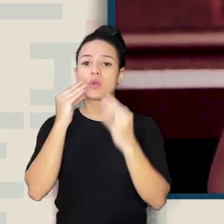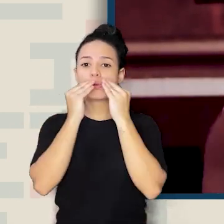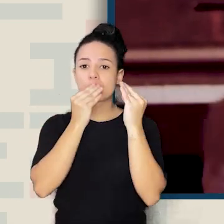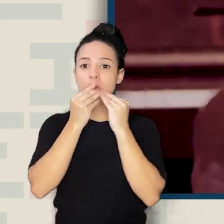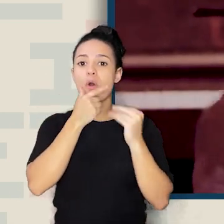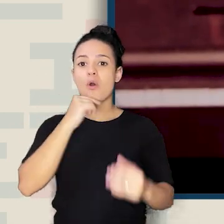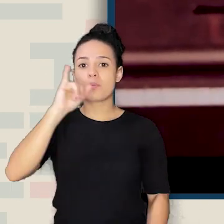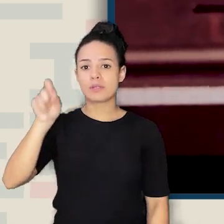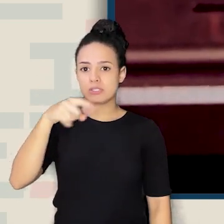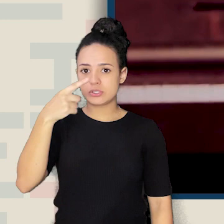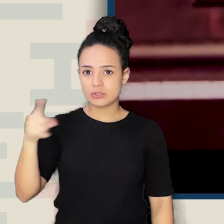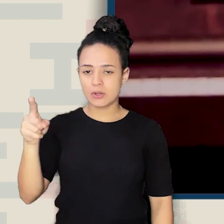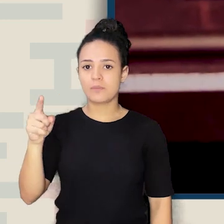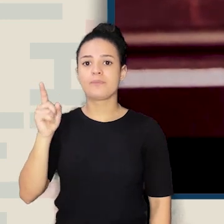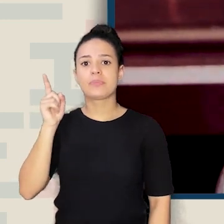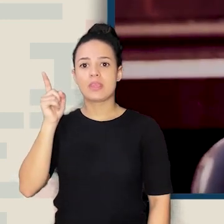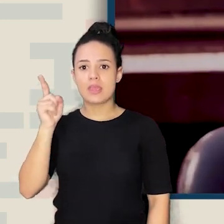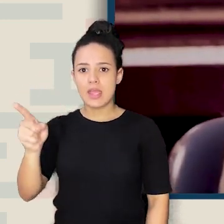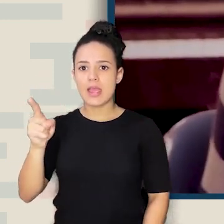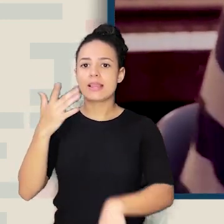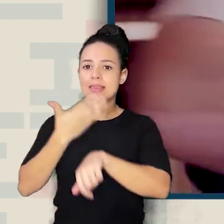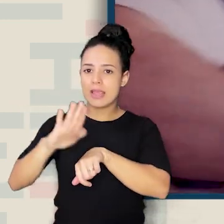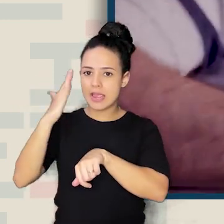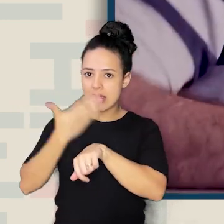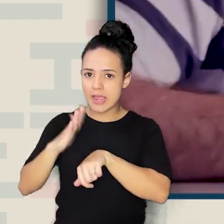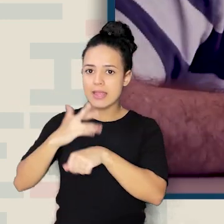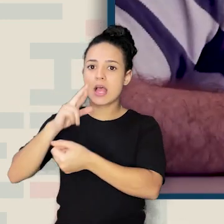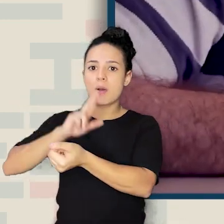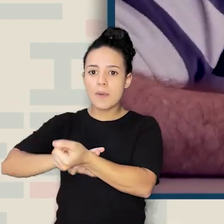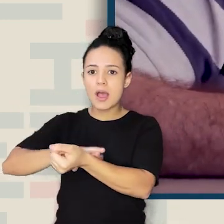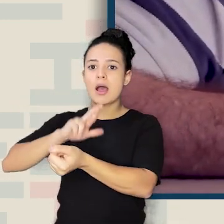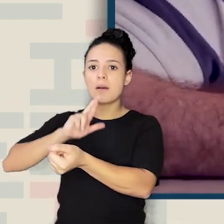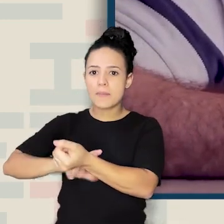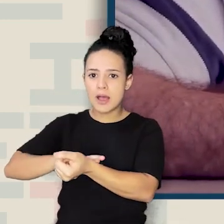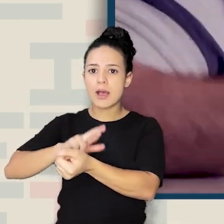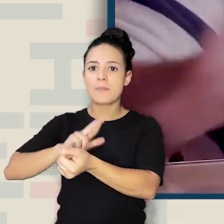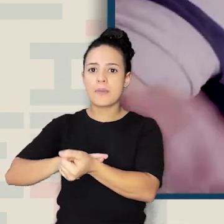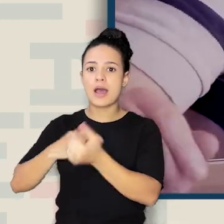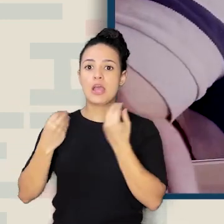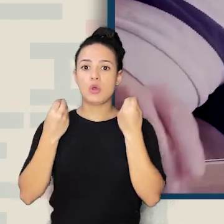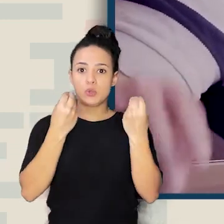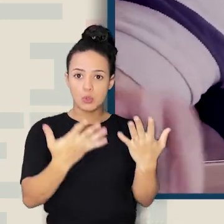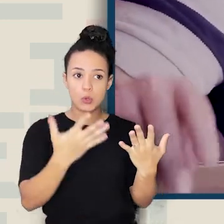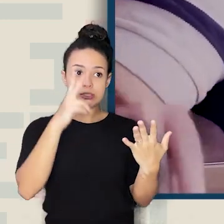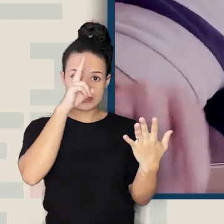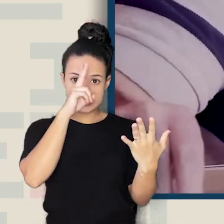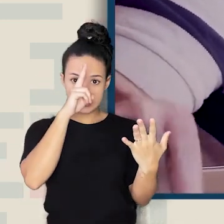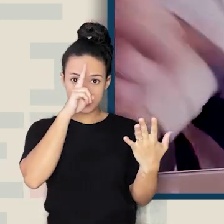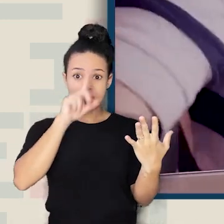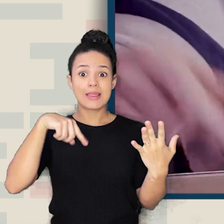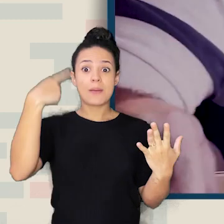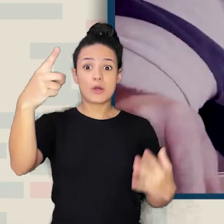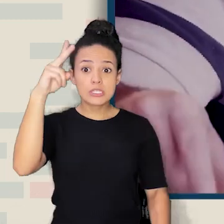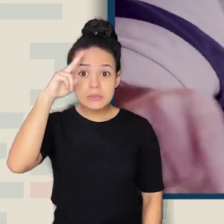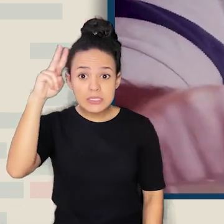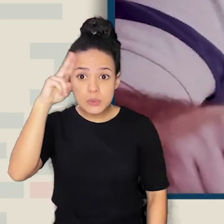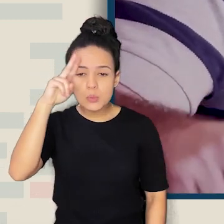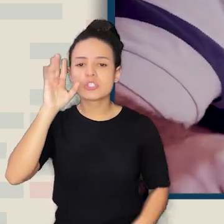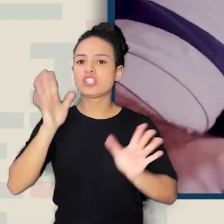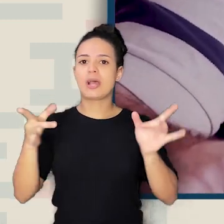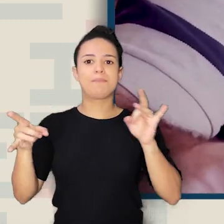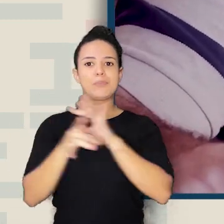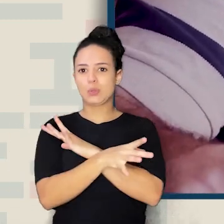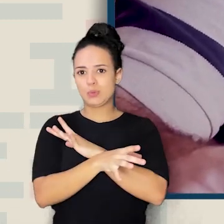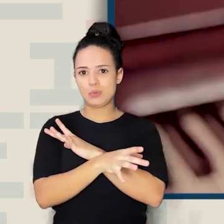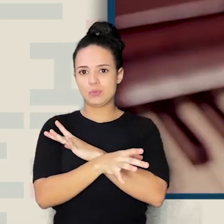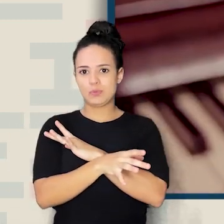na gaita, por exemplo, o João, ele malha compasso por compasso. Se eu dou uma música para ele hoje segunda-feira, na outra segunda-feira ele já traz a música